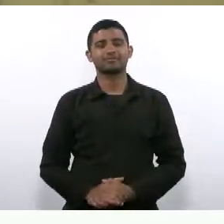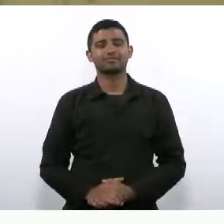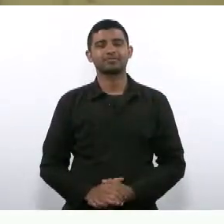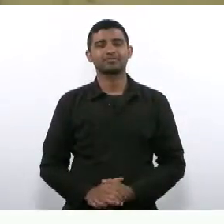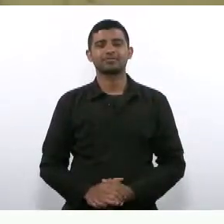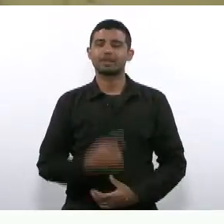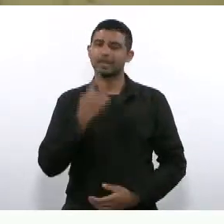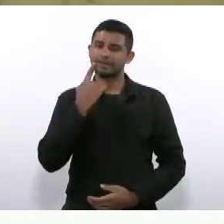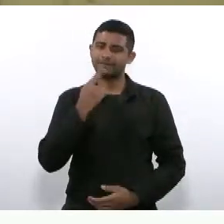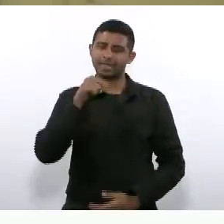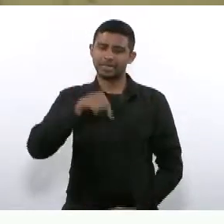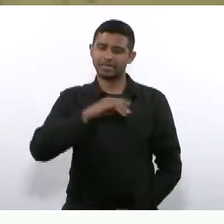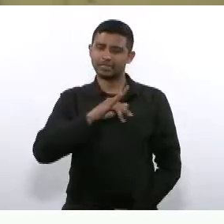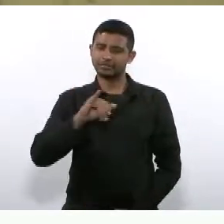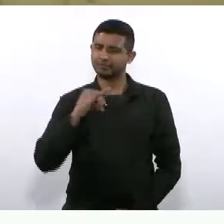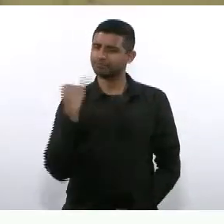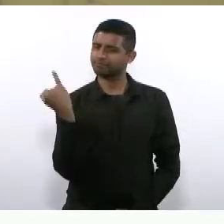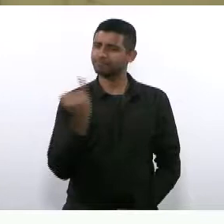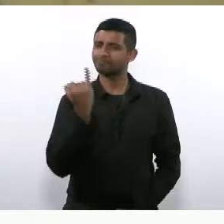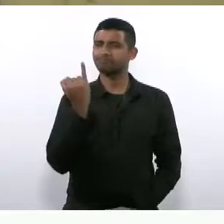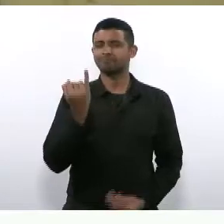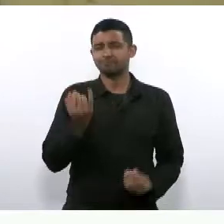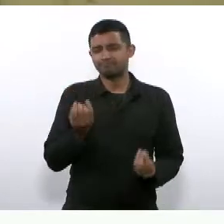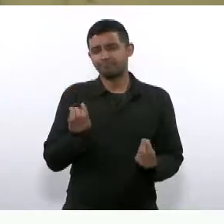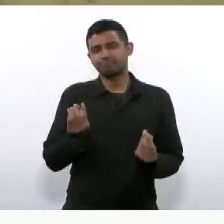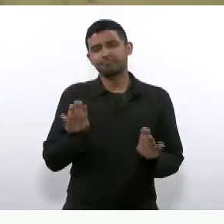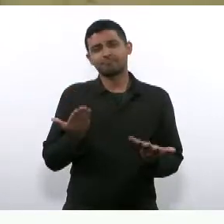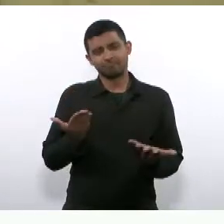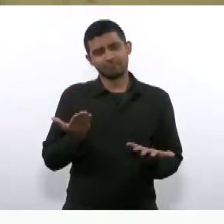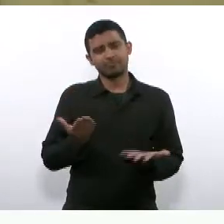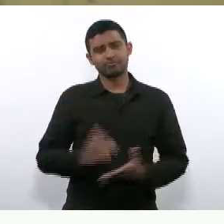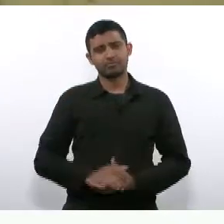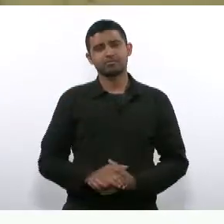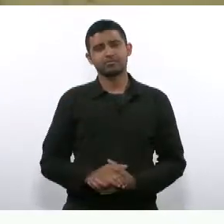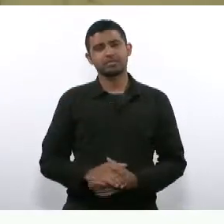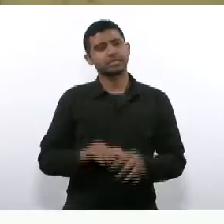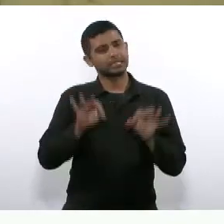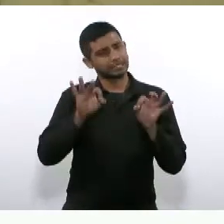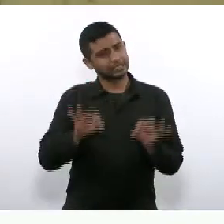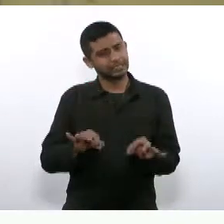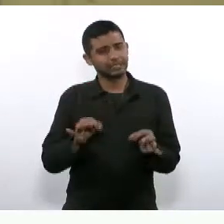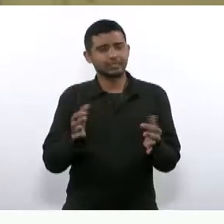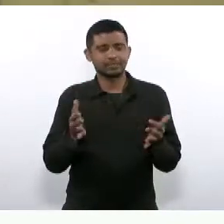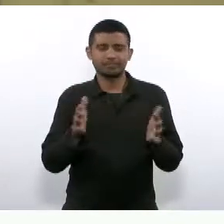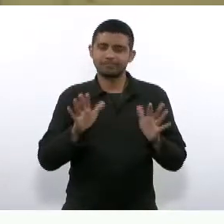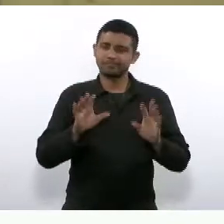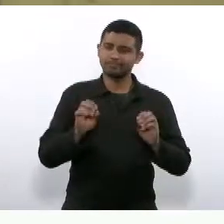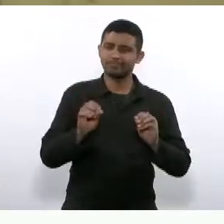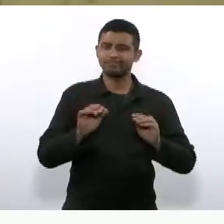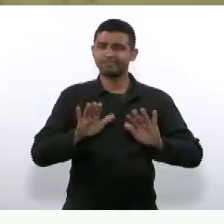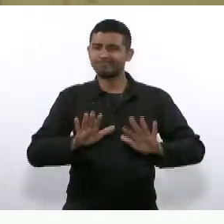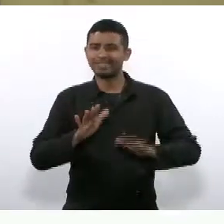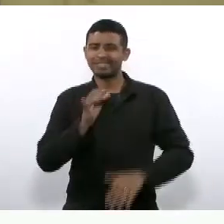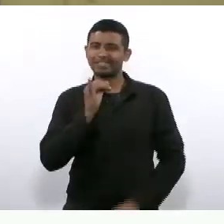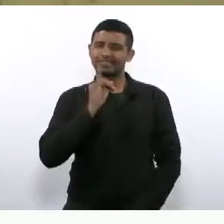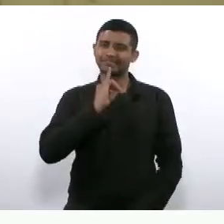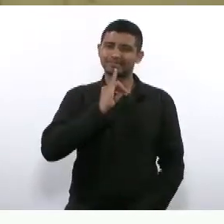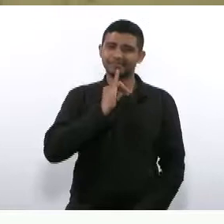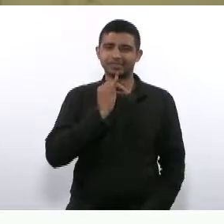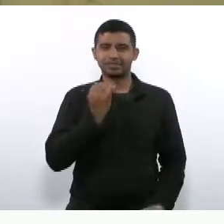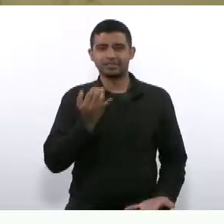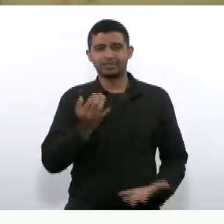A importância dessa CPI, né? Sem dúvida, e infelizmente nós